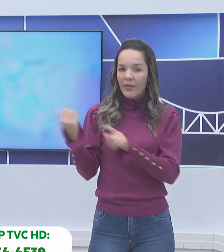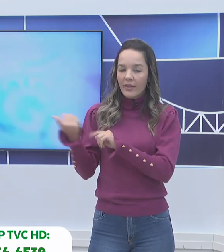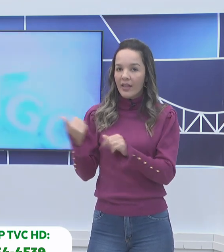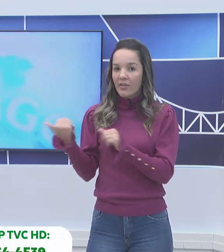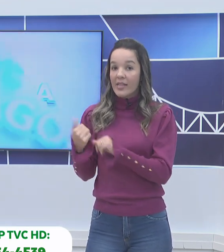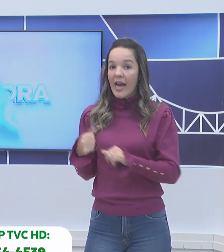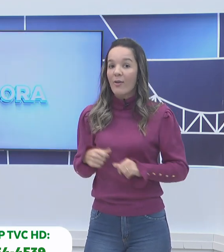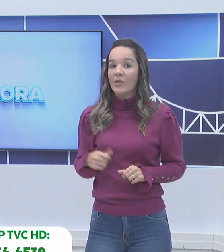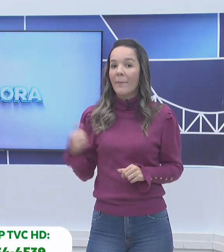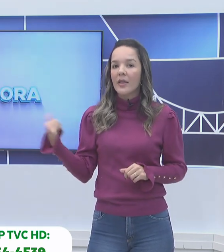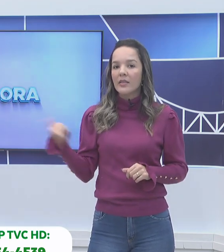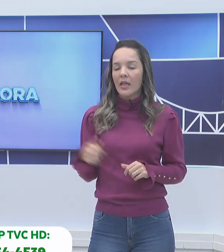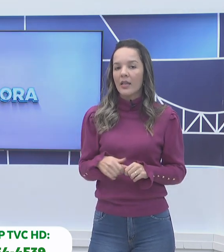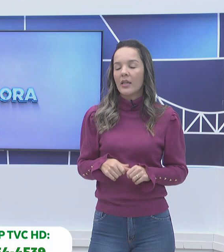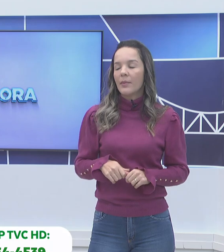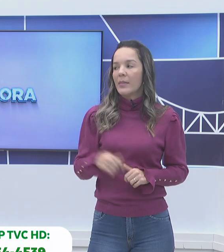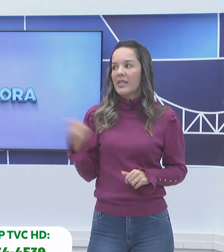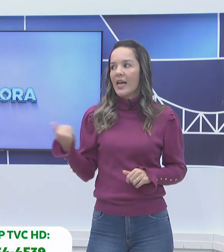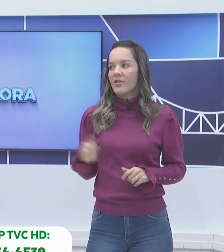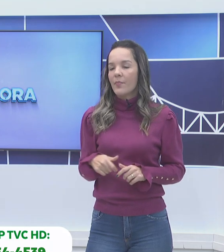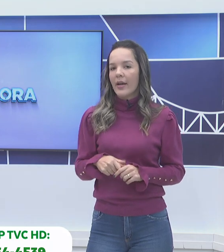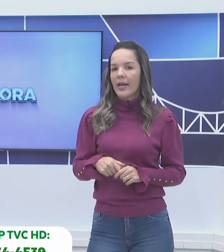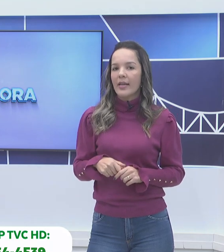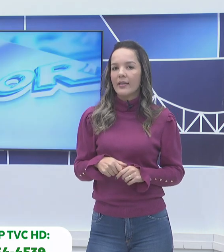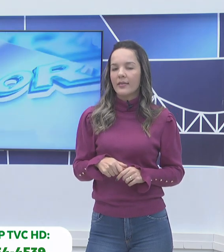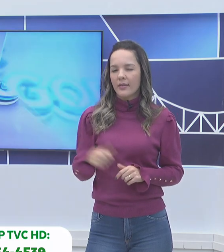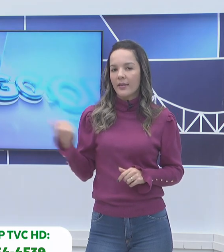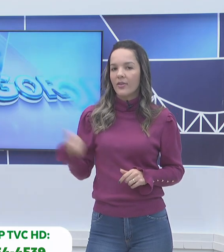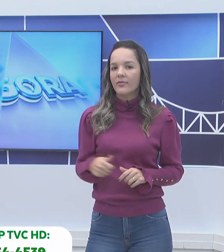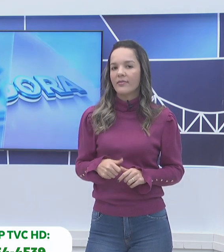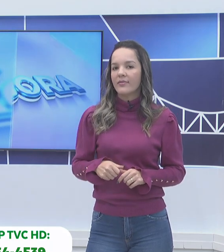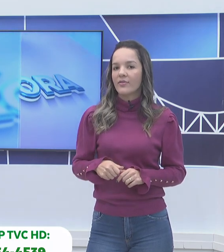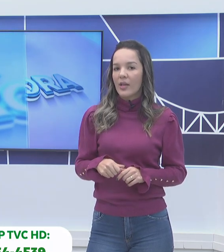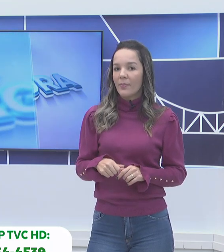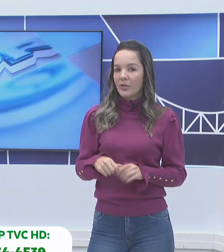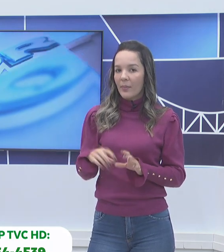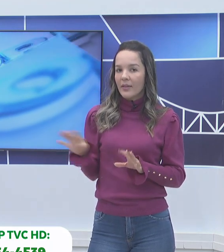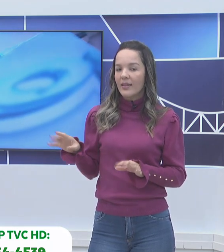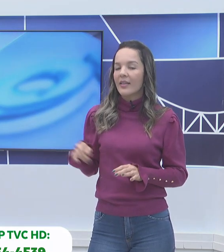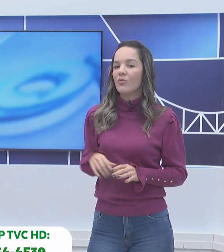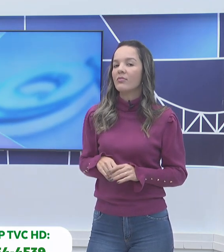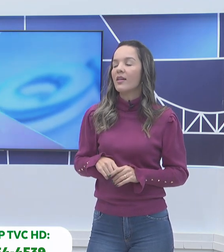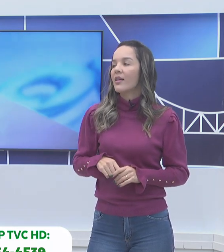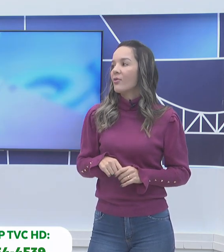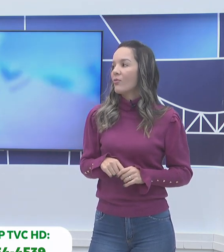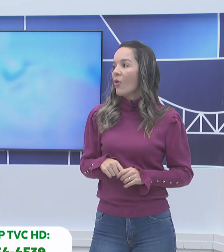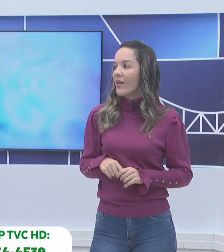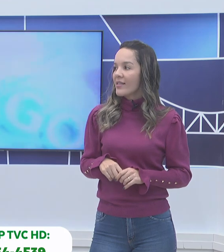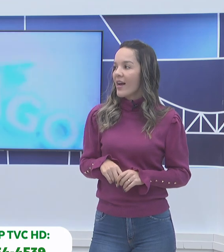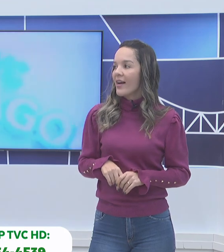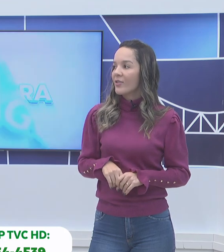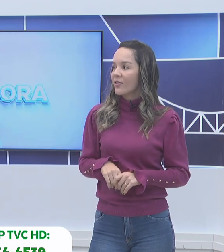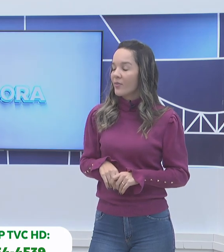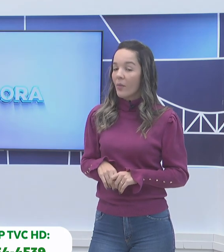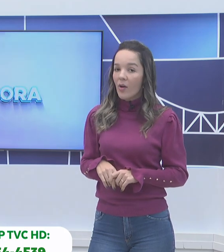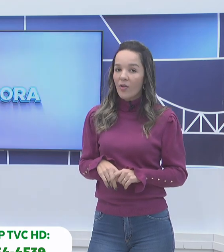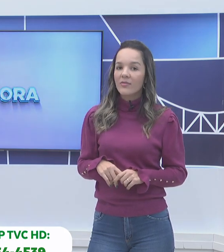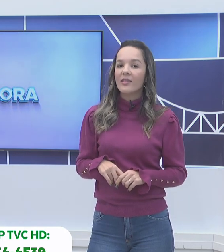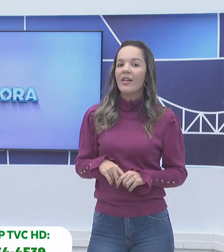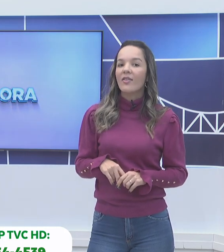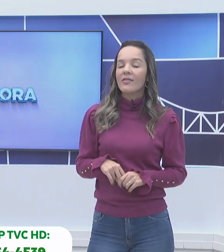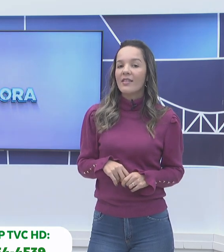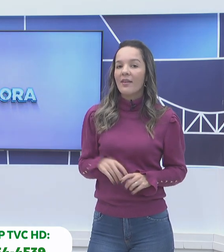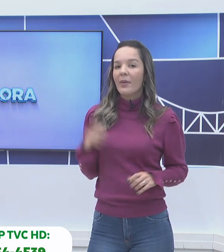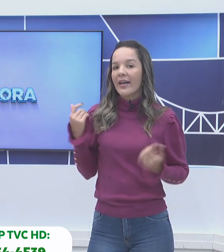992-34-4539. Aproveita que tá com o Israel, já manda mensagem pra ele, entendeu? Já manda aí um oi, Israel, tudo oi.